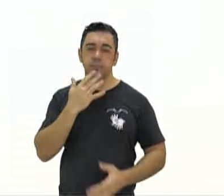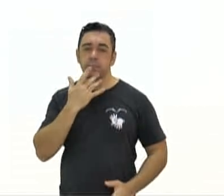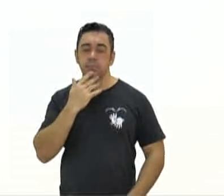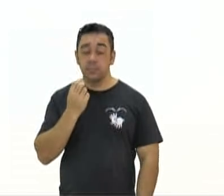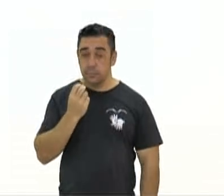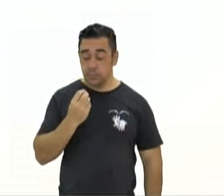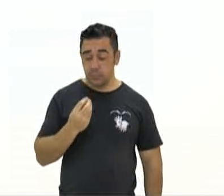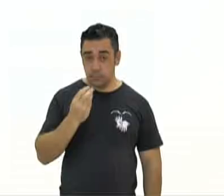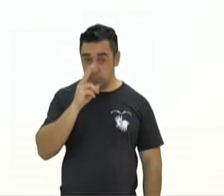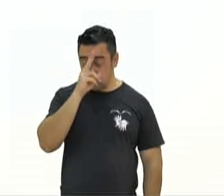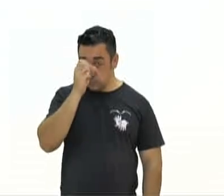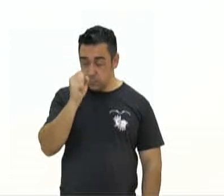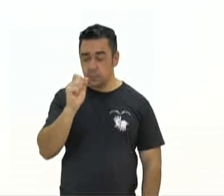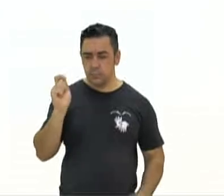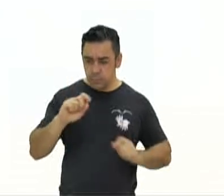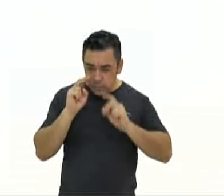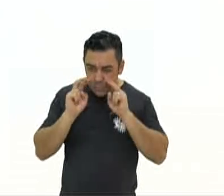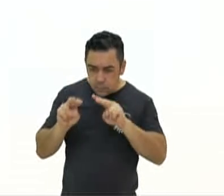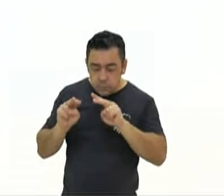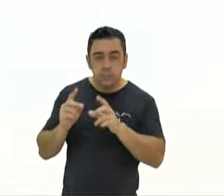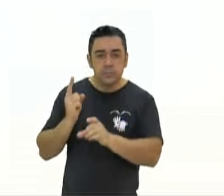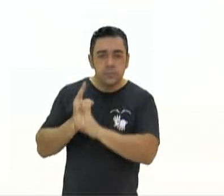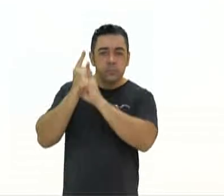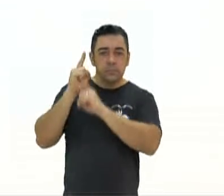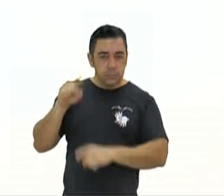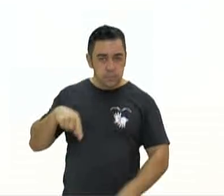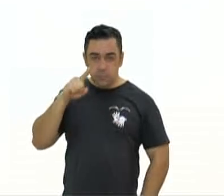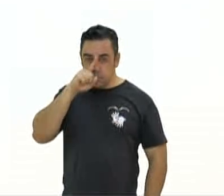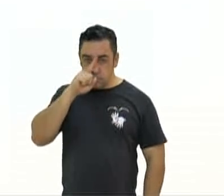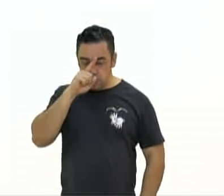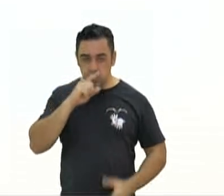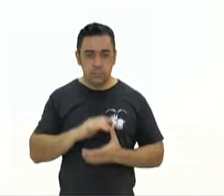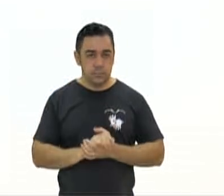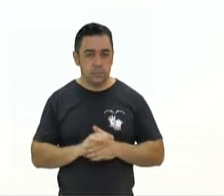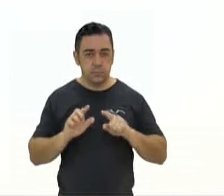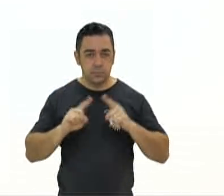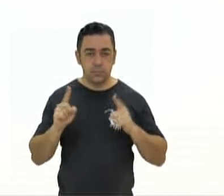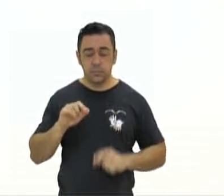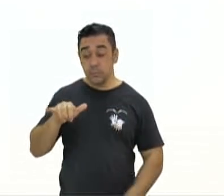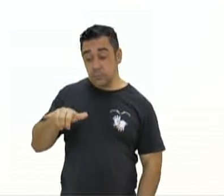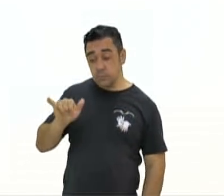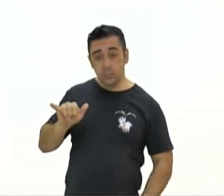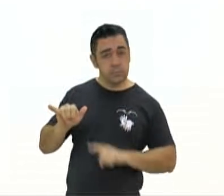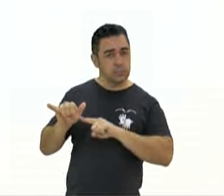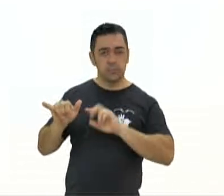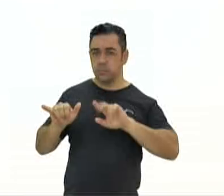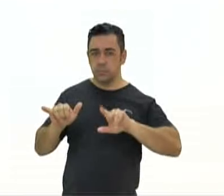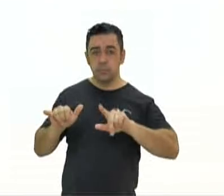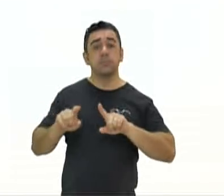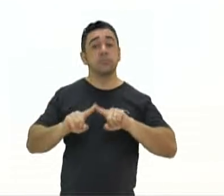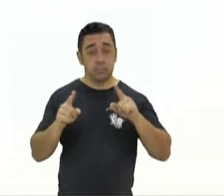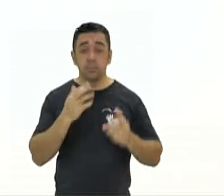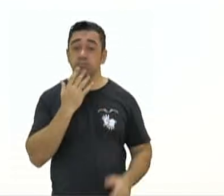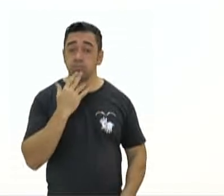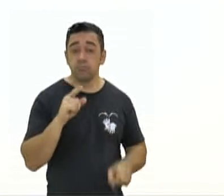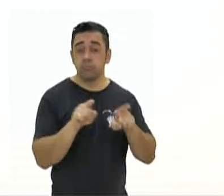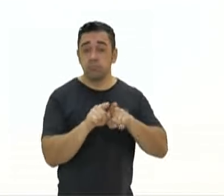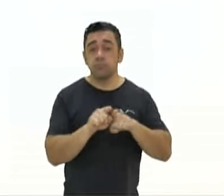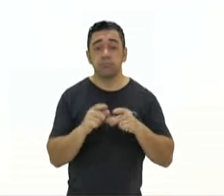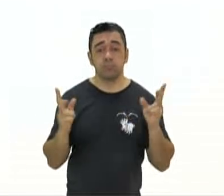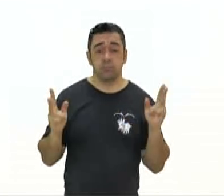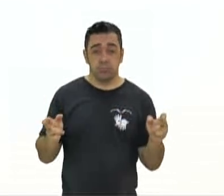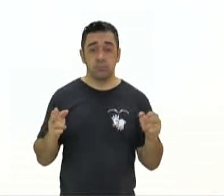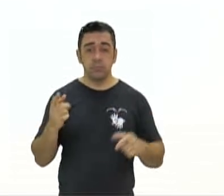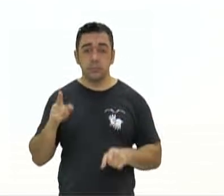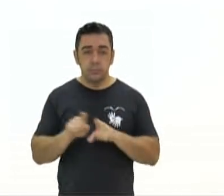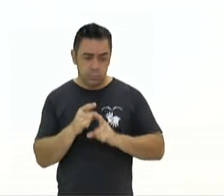que facilitam o seu reconhecimento como perigosa para o predador. A espécie Y não é tóxica, também apresenta essas cores, sendo também